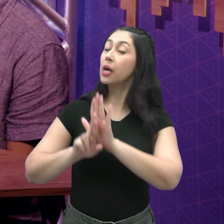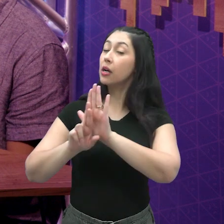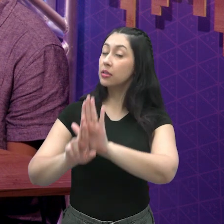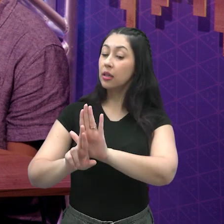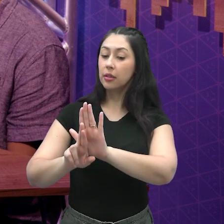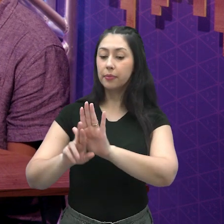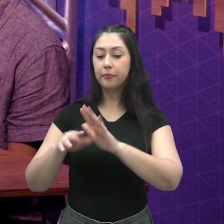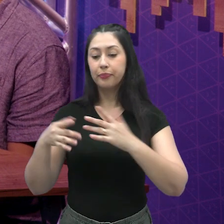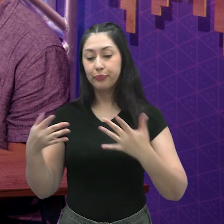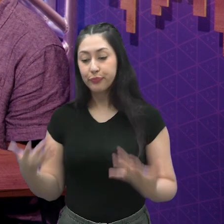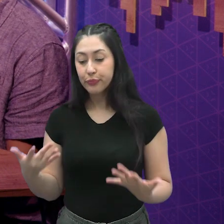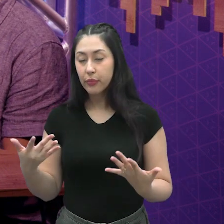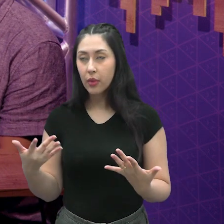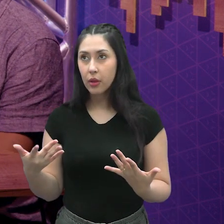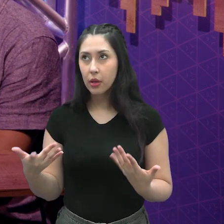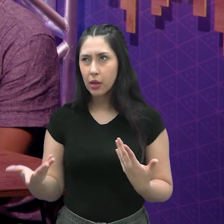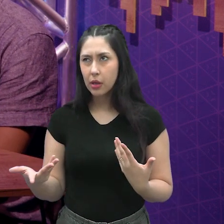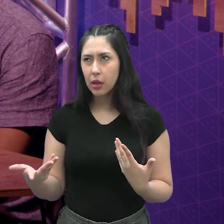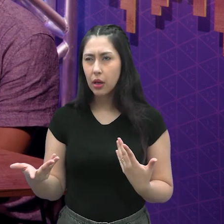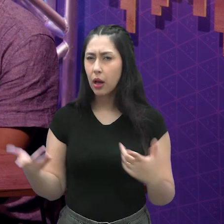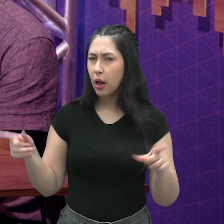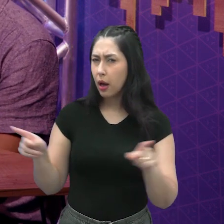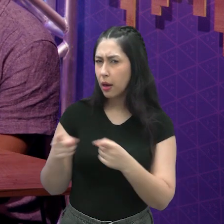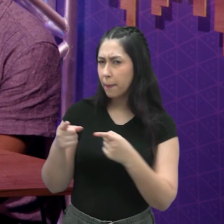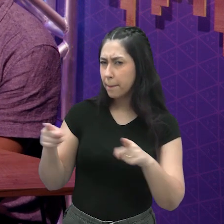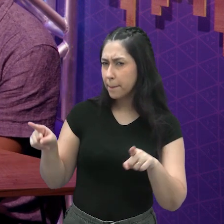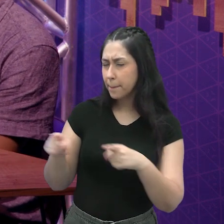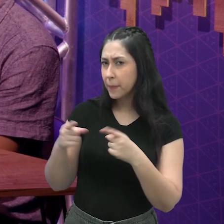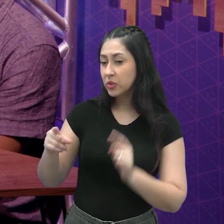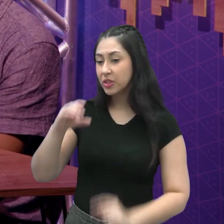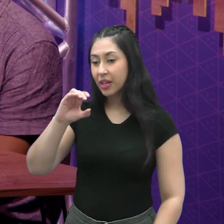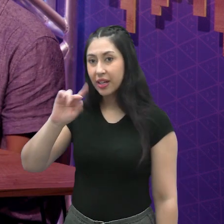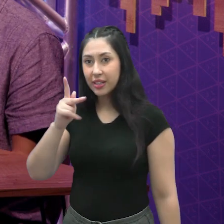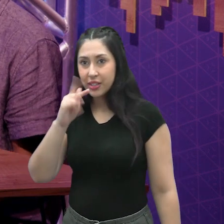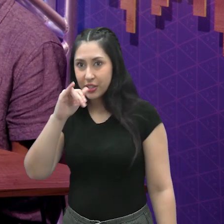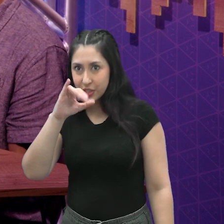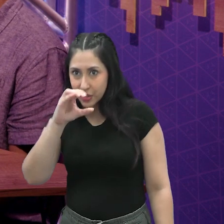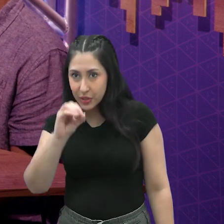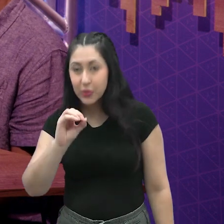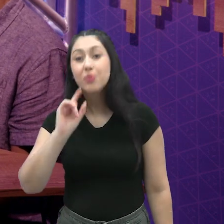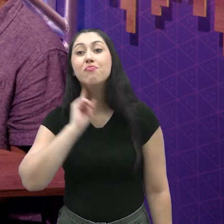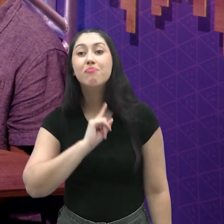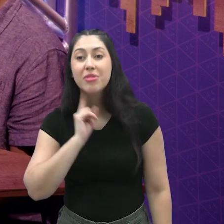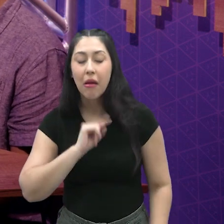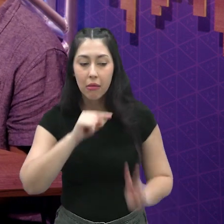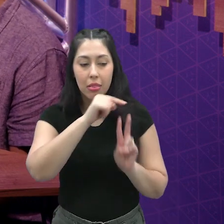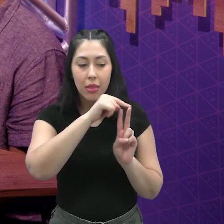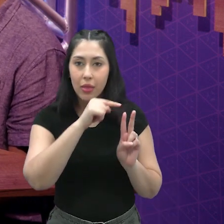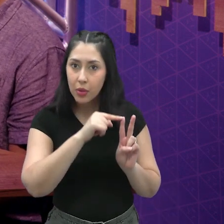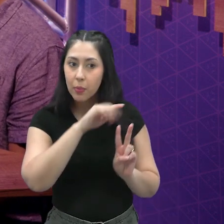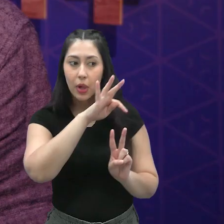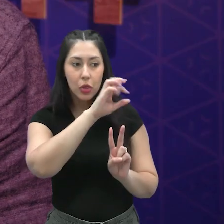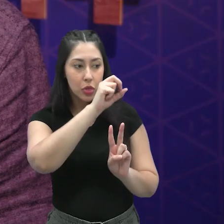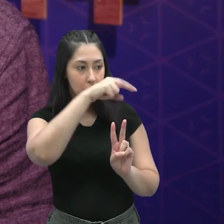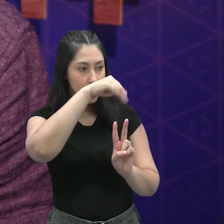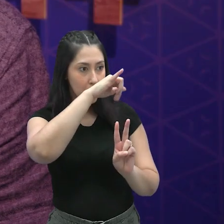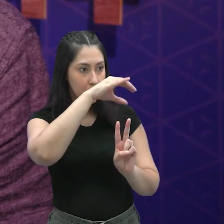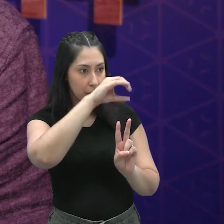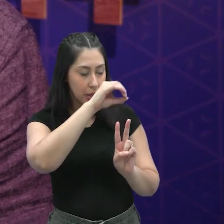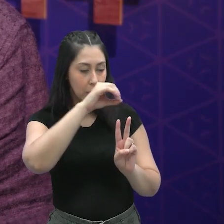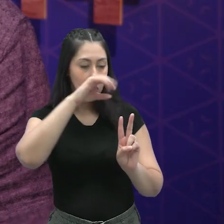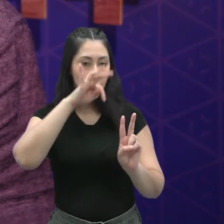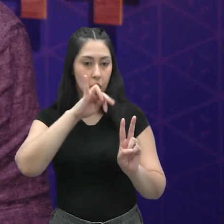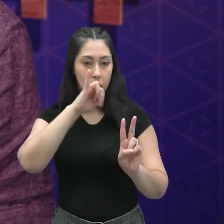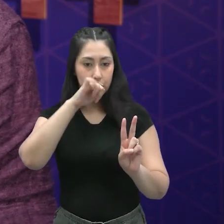aí, a música, né, por outro lado, a música Chico Mineiro, que também é do Tonico e Tinoco,